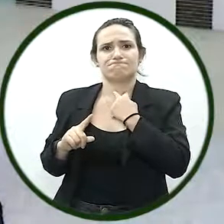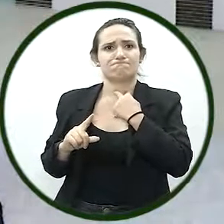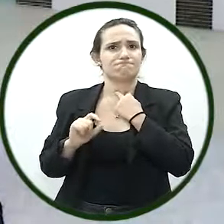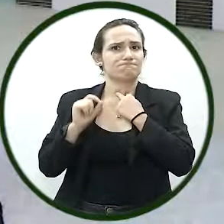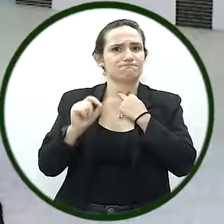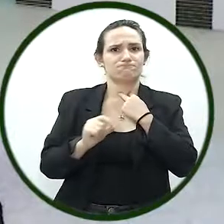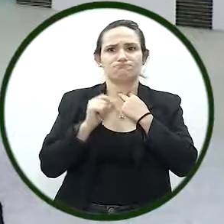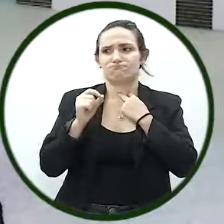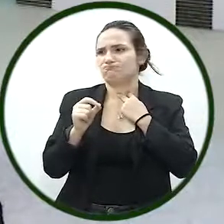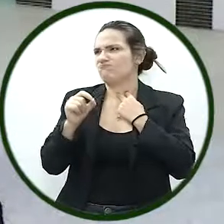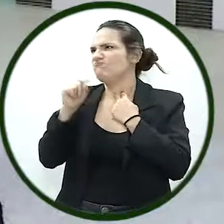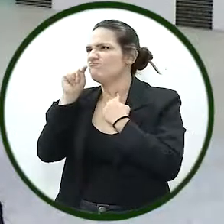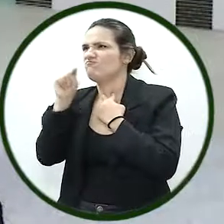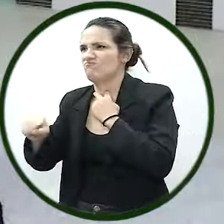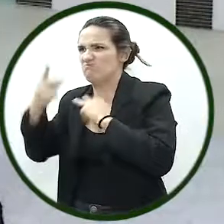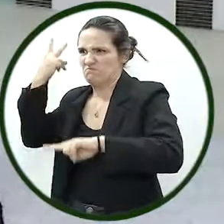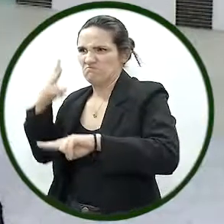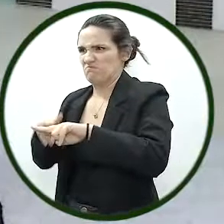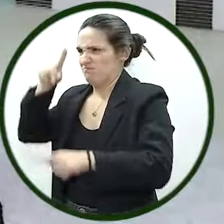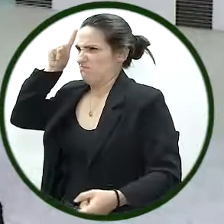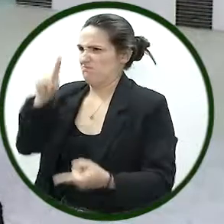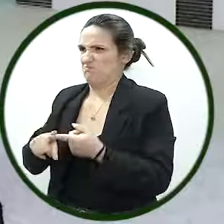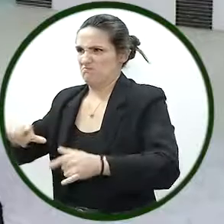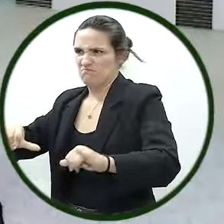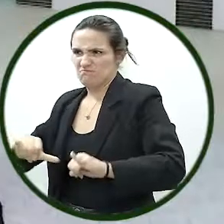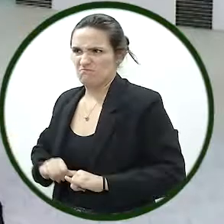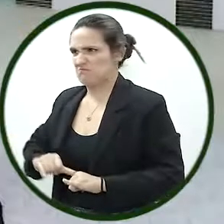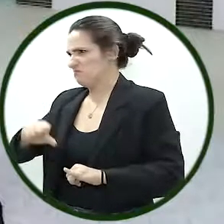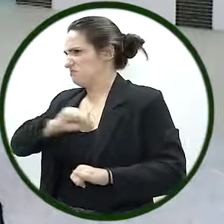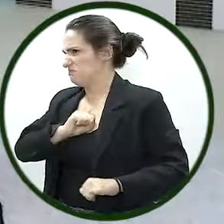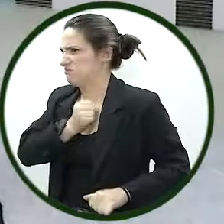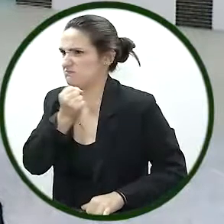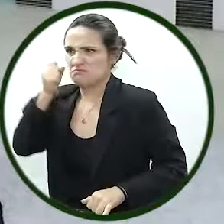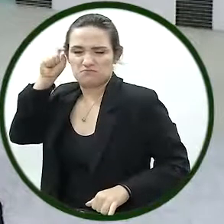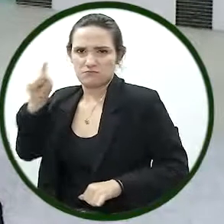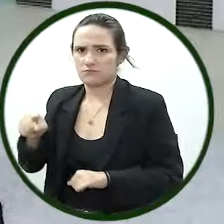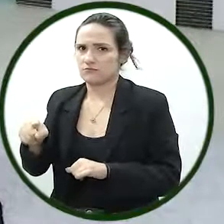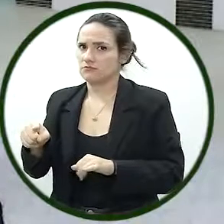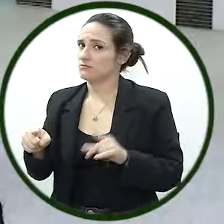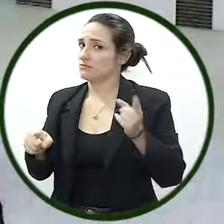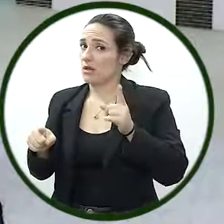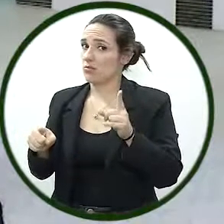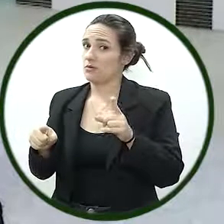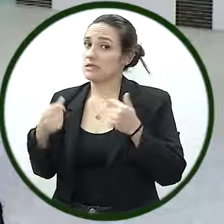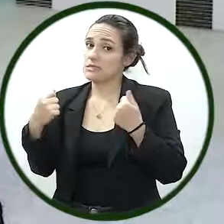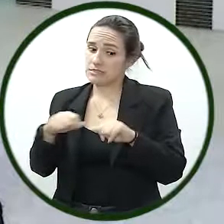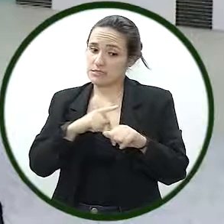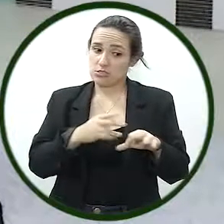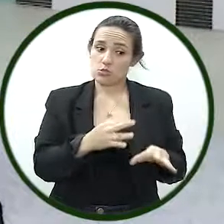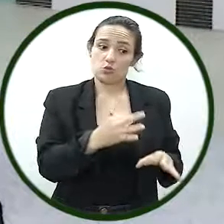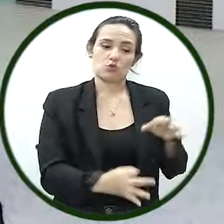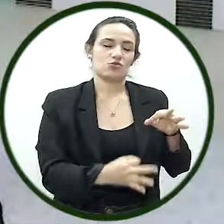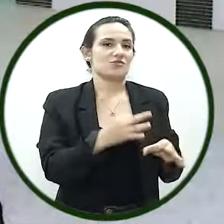que seja levado a essa repressão com ódio, mas sim com